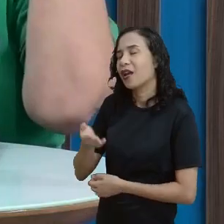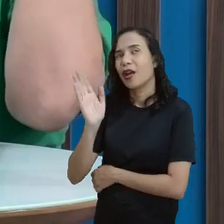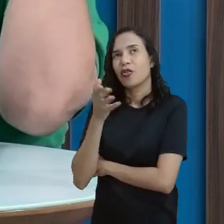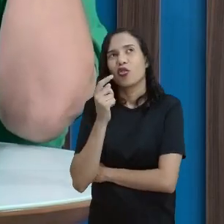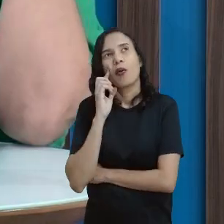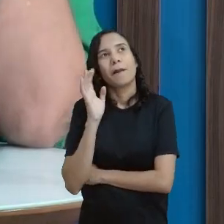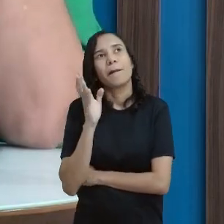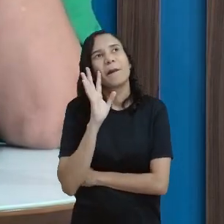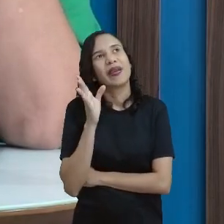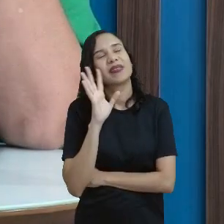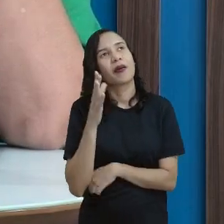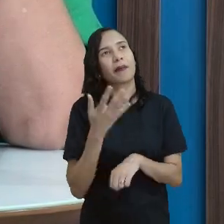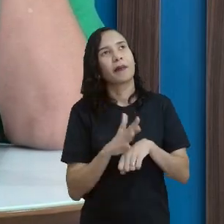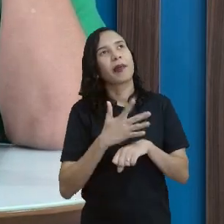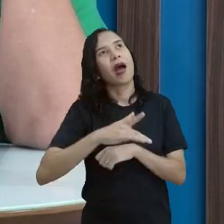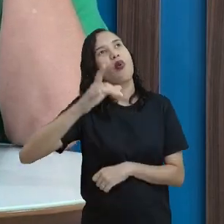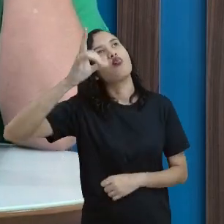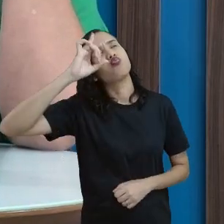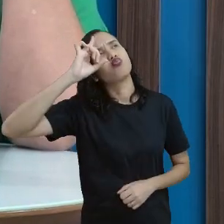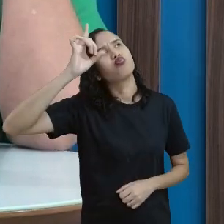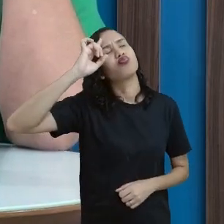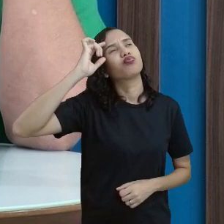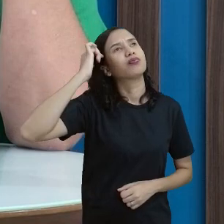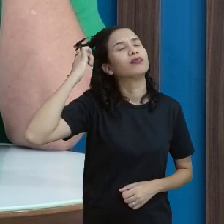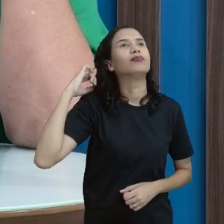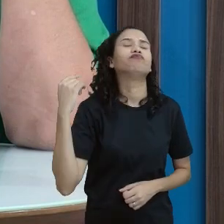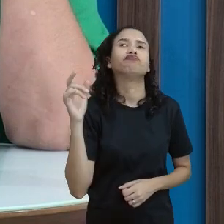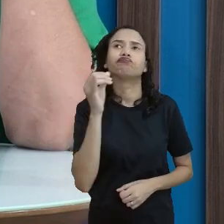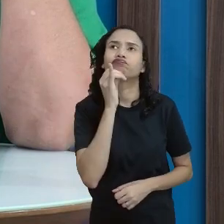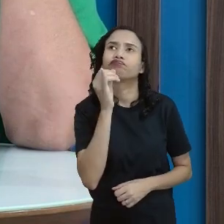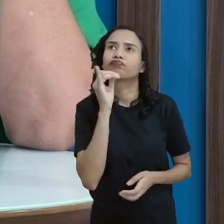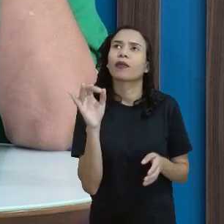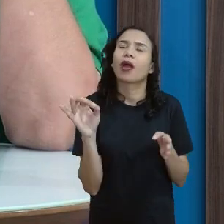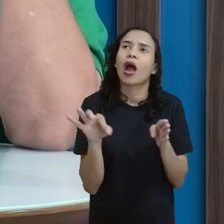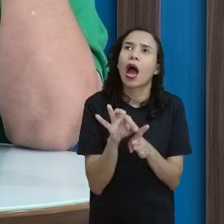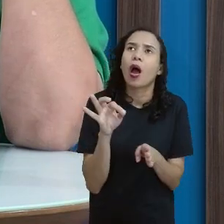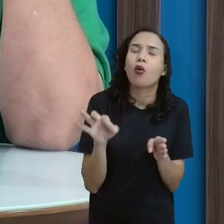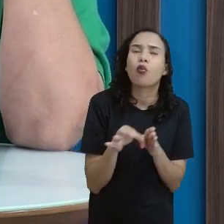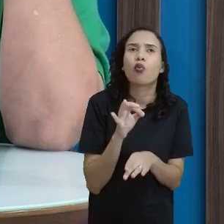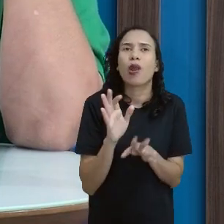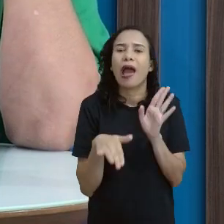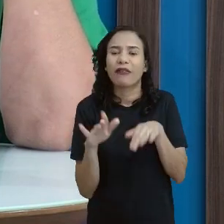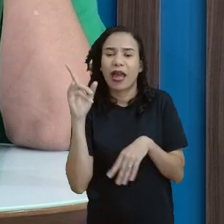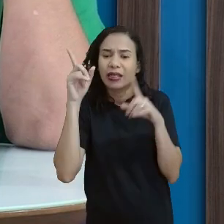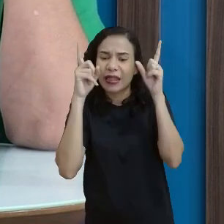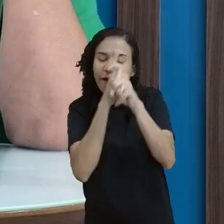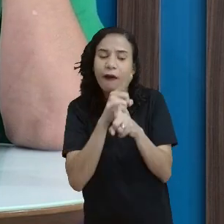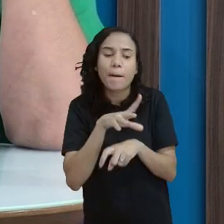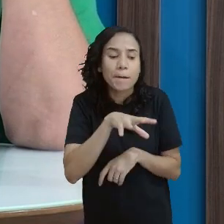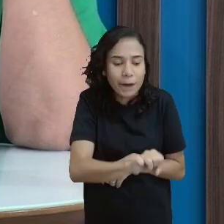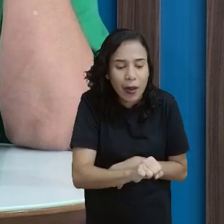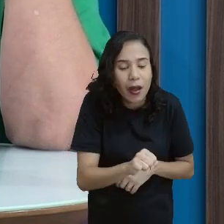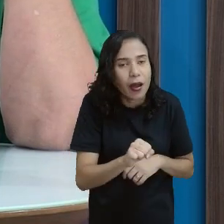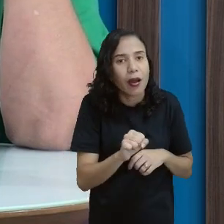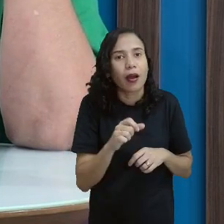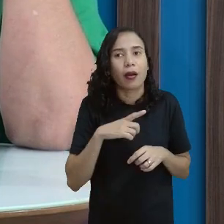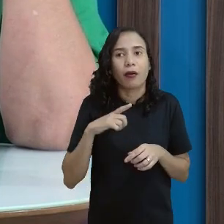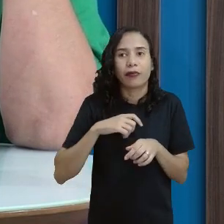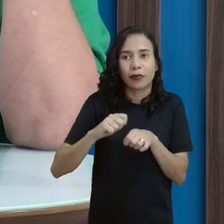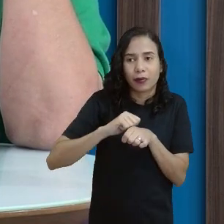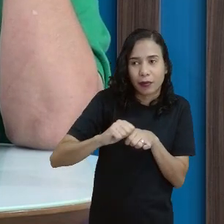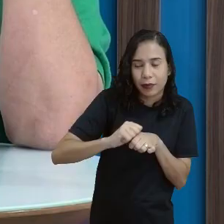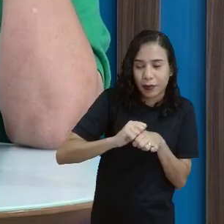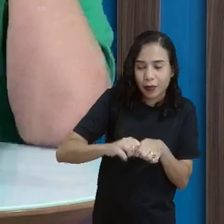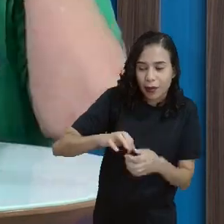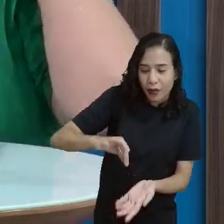alguma coisa aqui para o dia a dia, né? Vamos dizer, caiu a agulha e às vezes a gente fica com dificuldade de pegar. Vou imantar. Imanta